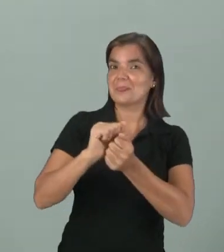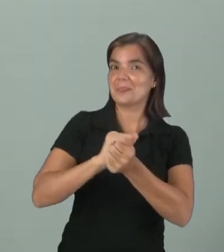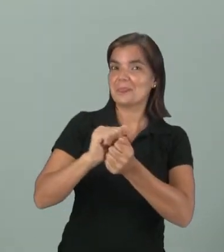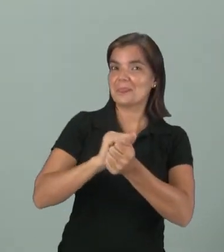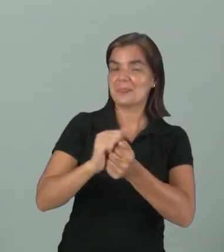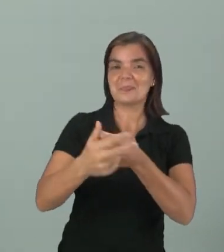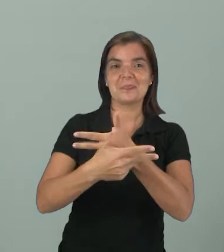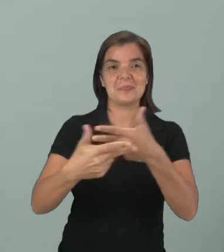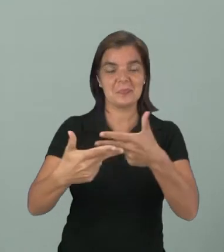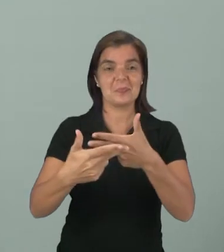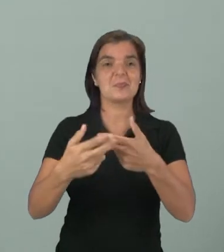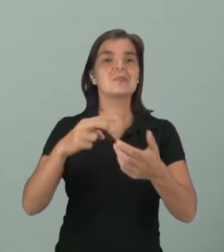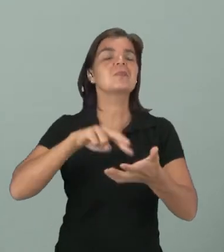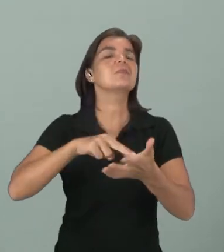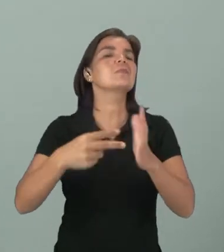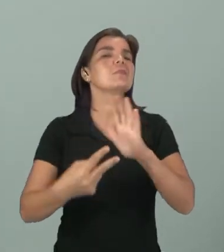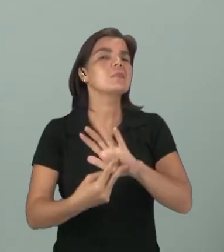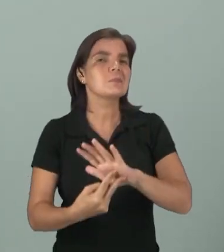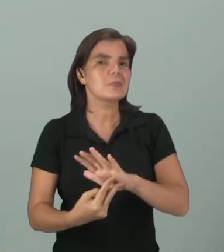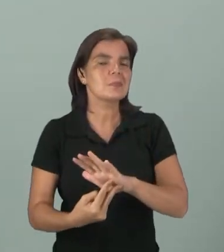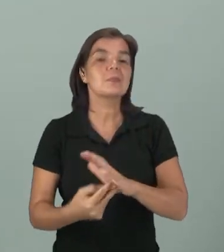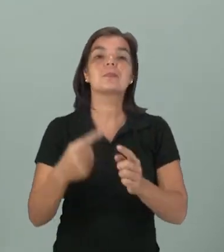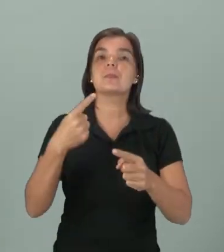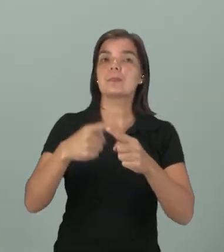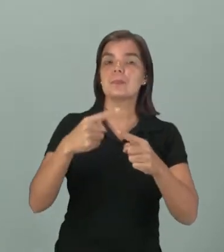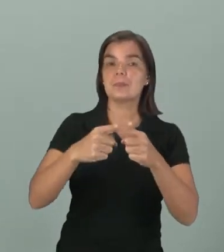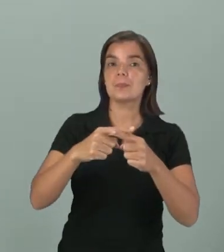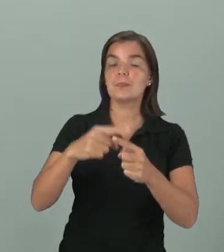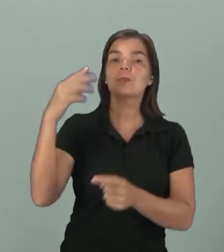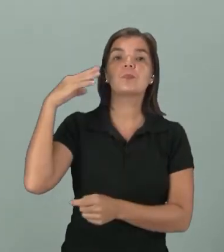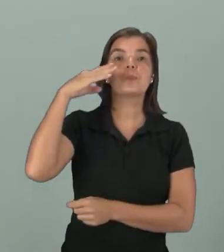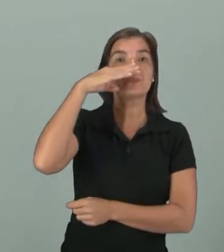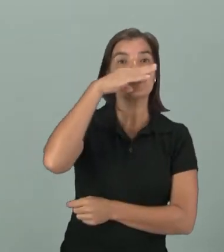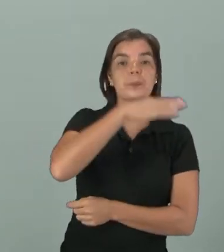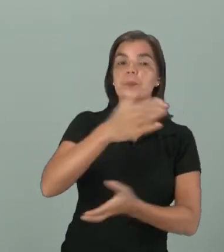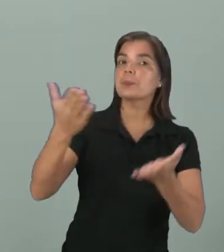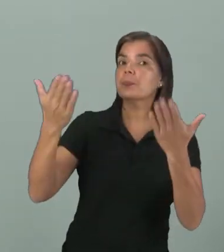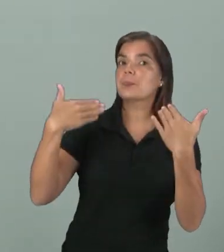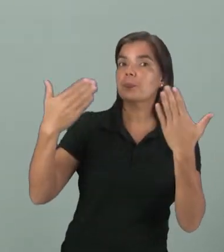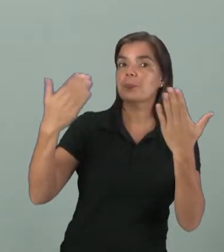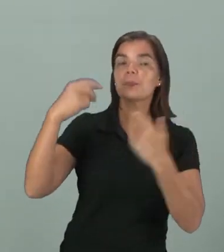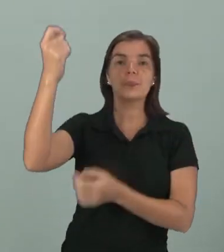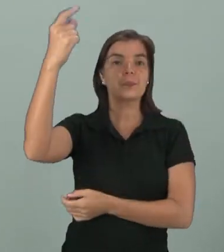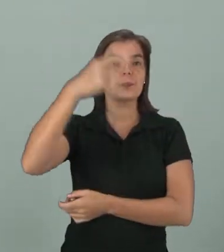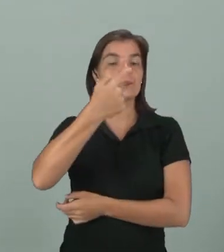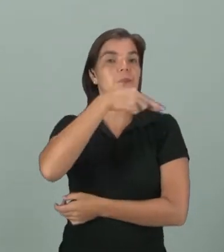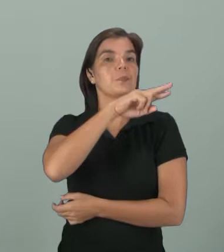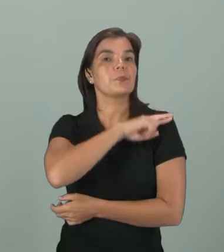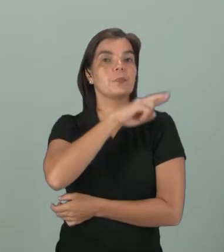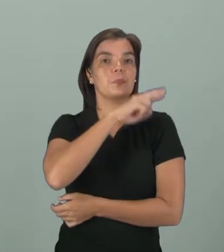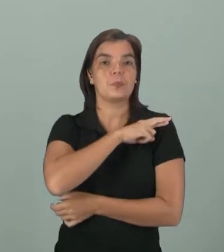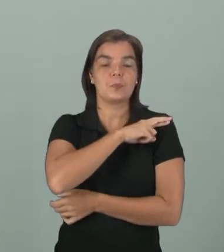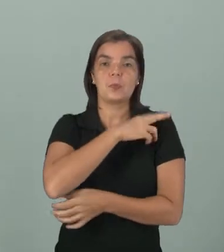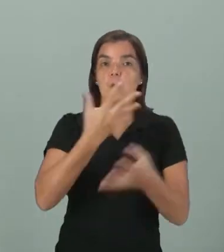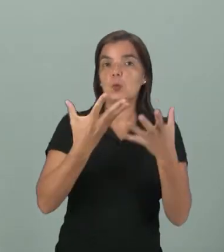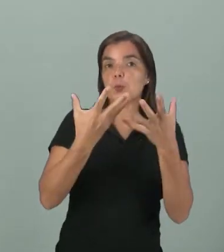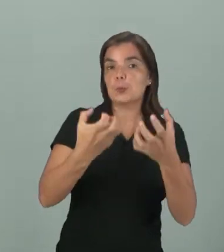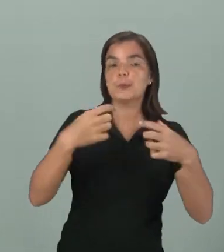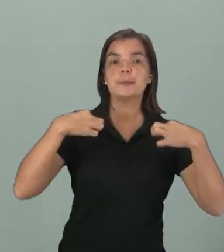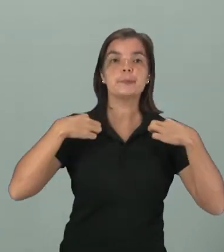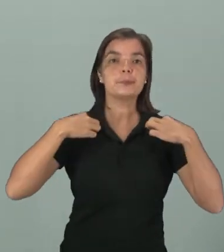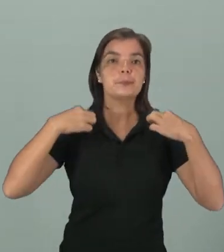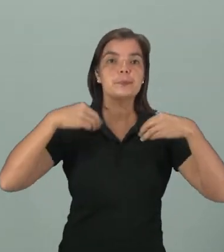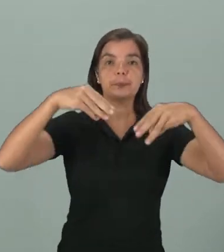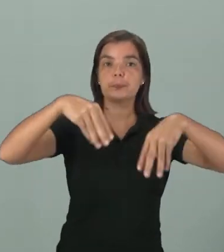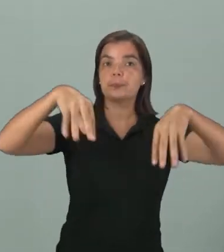lavar algumas roupas. Por que isso acontece? Porque vai ser o calor proveniente do sol, né, vai ser o responsável por fazer a secagem das roupas